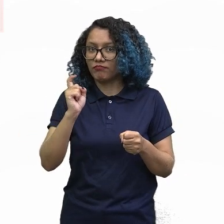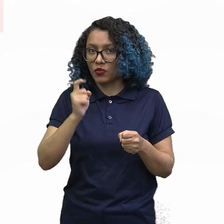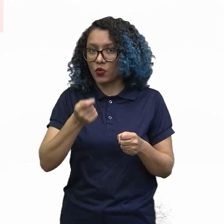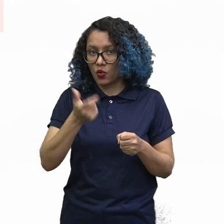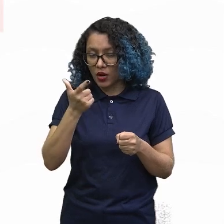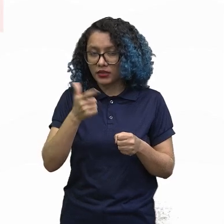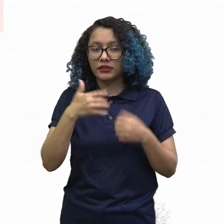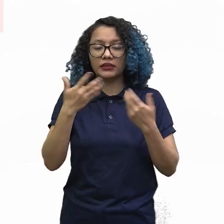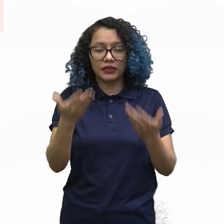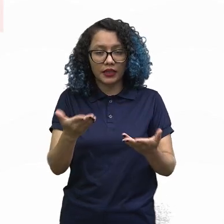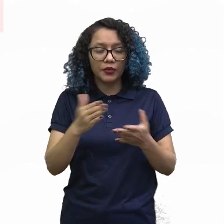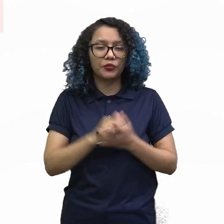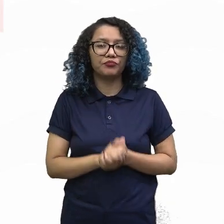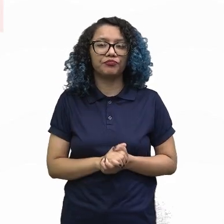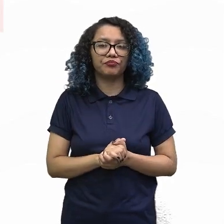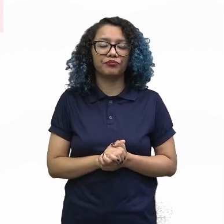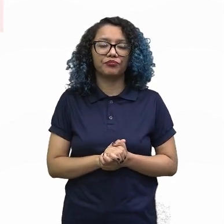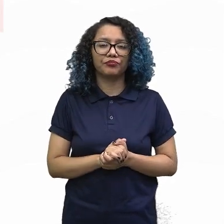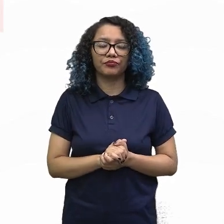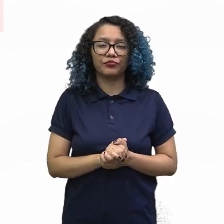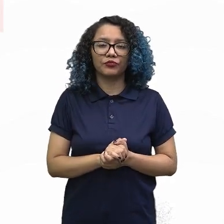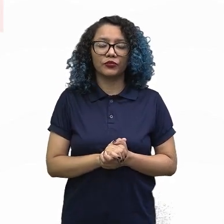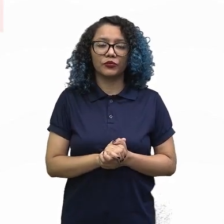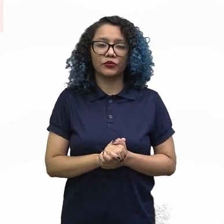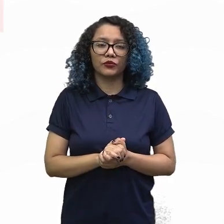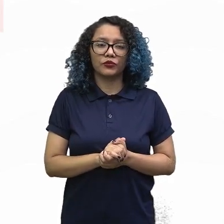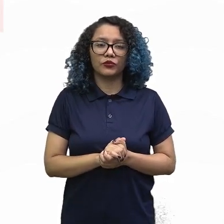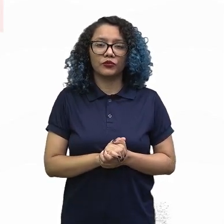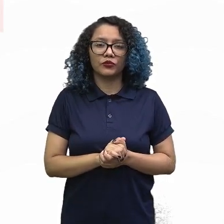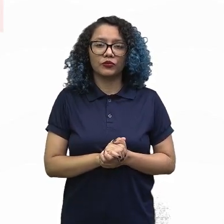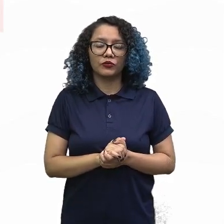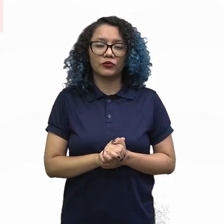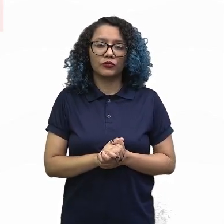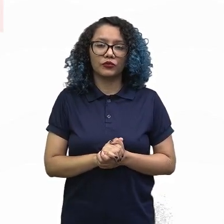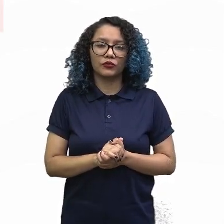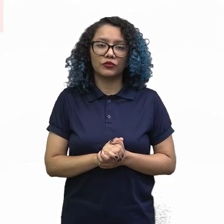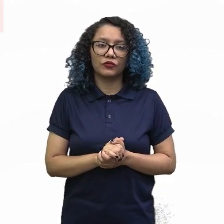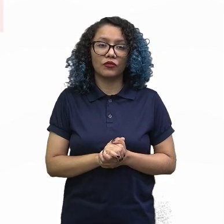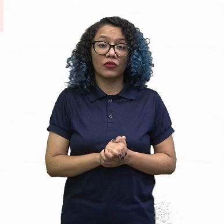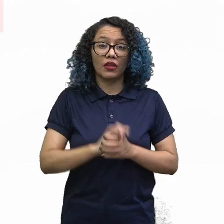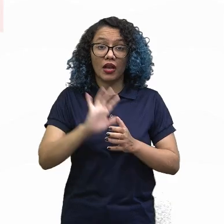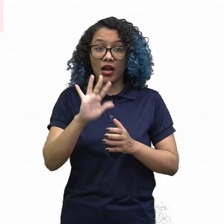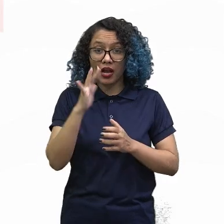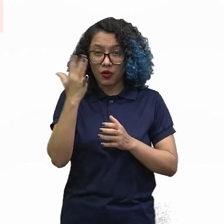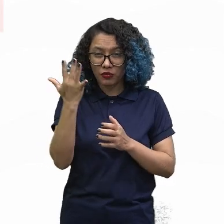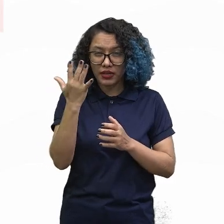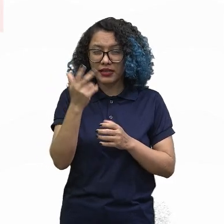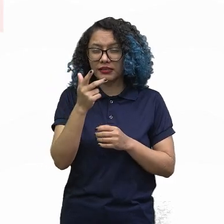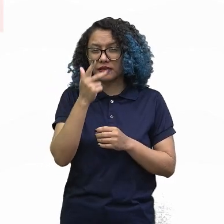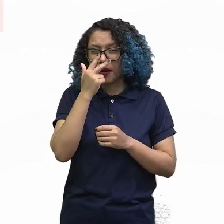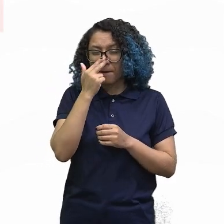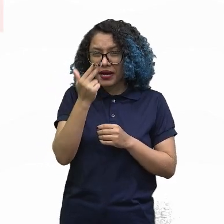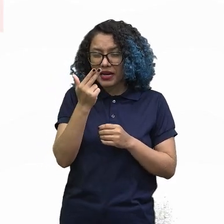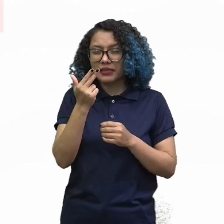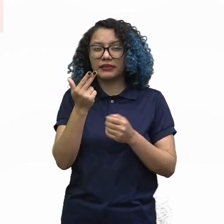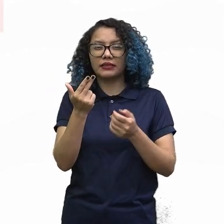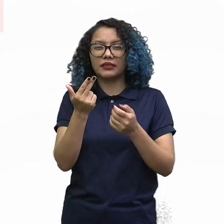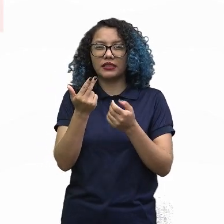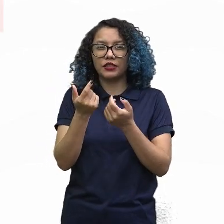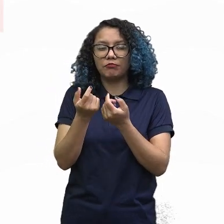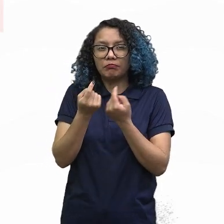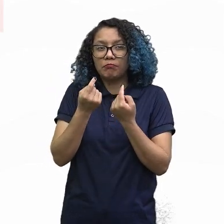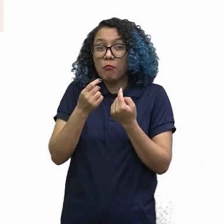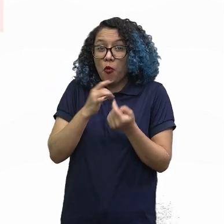Então, começa a surgir a tão chamada ameaça vermelha, né? O